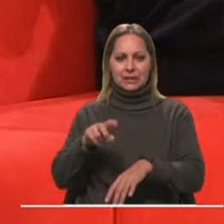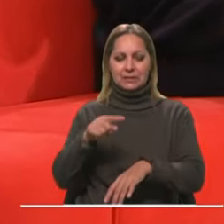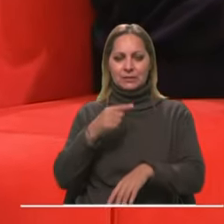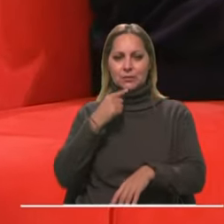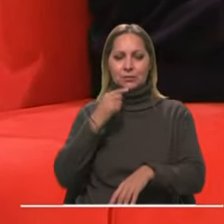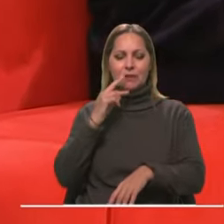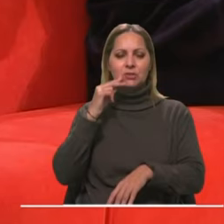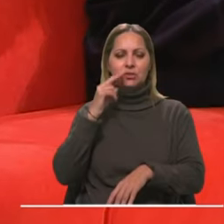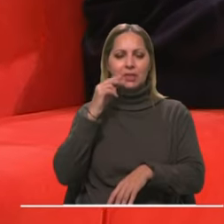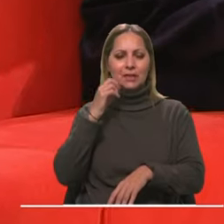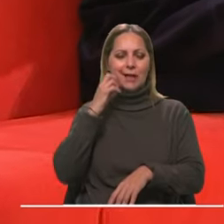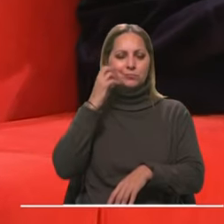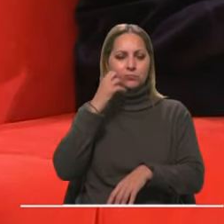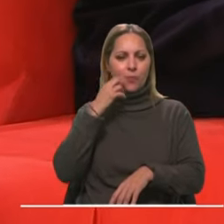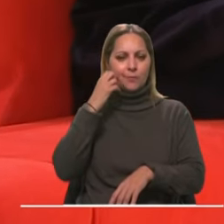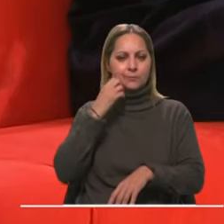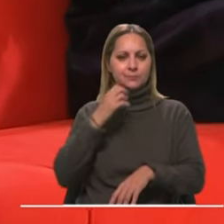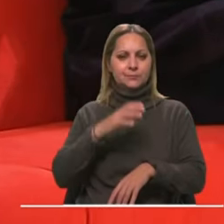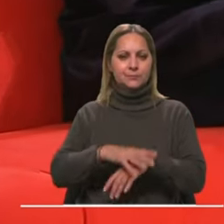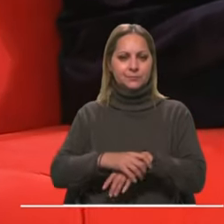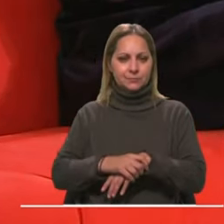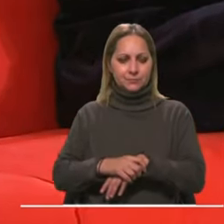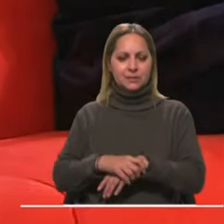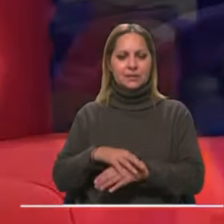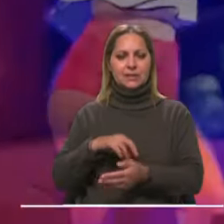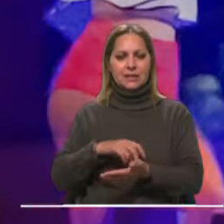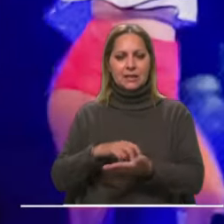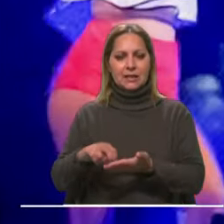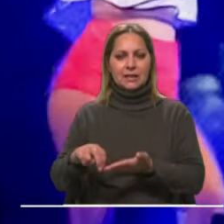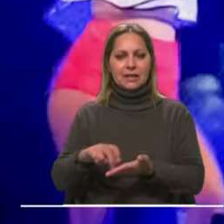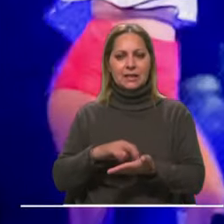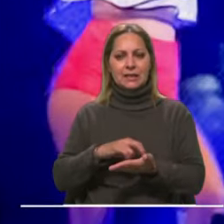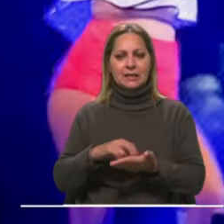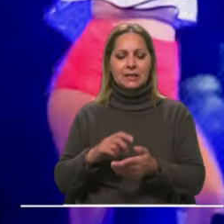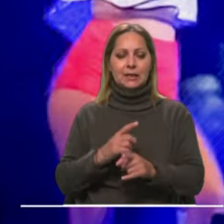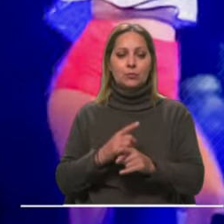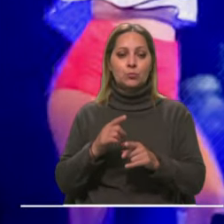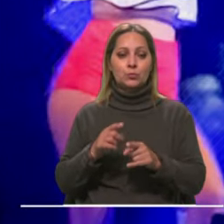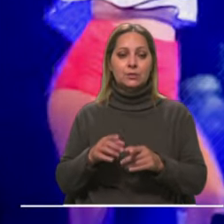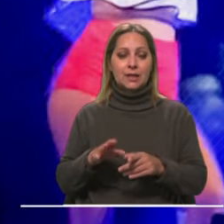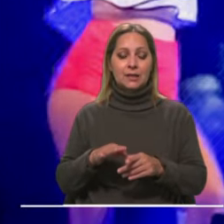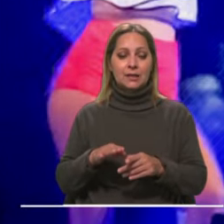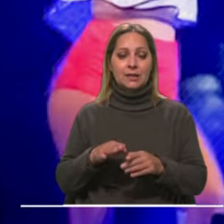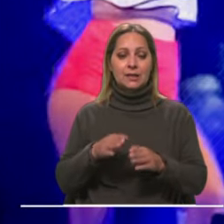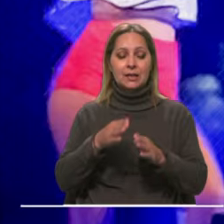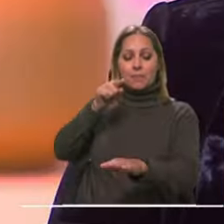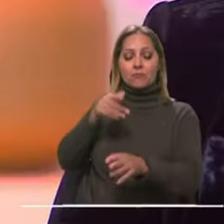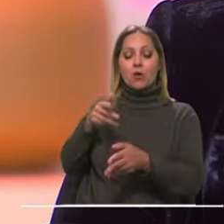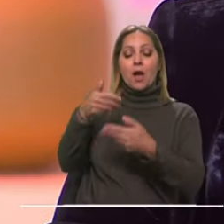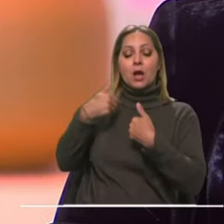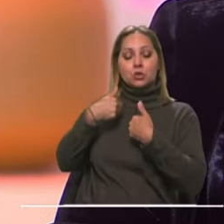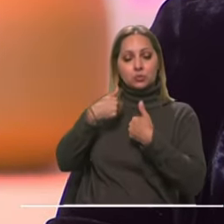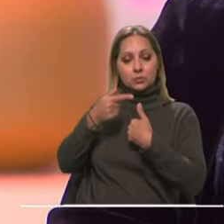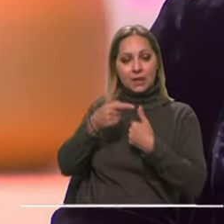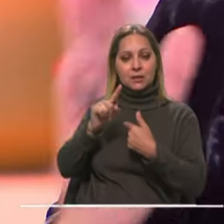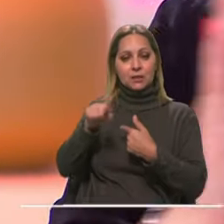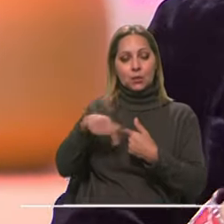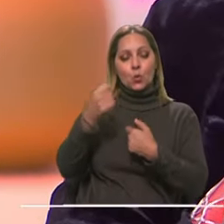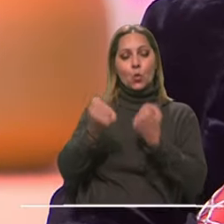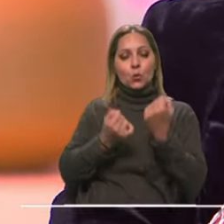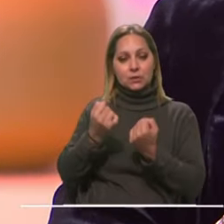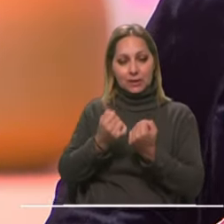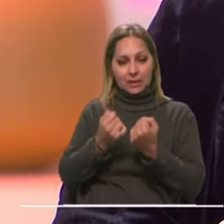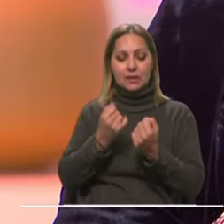se animas alguma coisa, dei-lhe o braço, vamos andar um bocadinho aqui, porque aquilo, ainda por cima era uma ribanceirazita do outro lado. E o outro carro, como é que